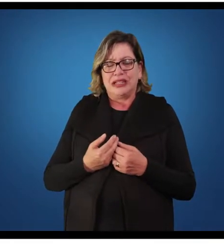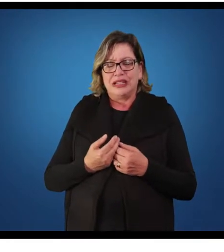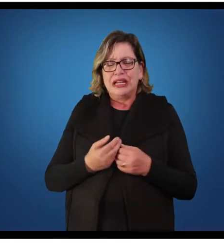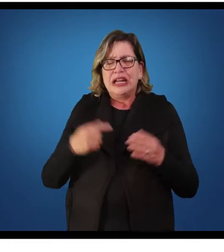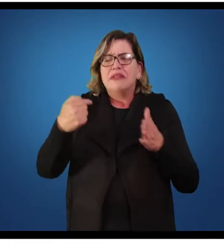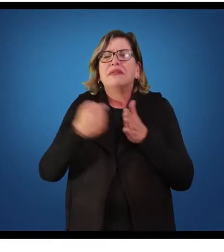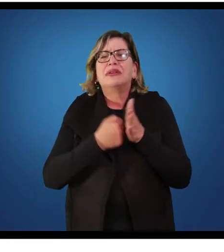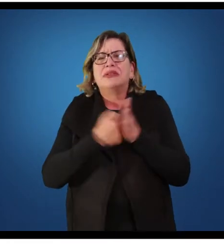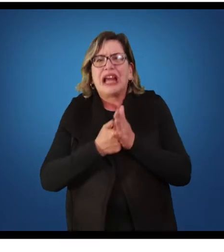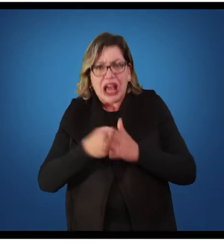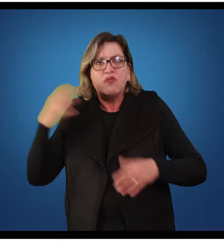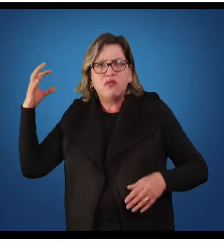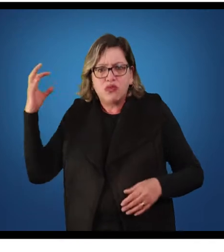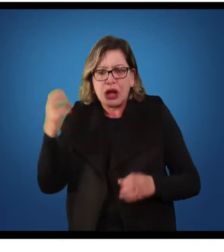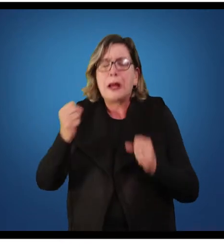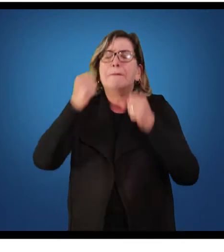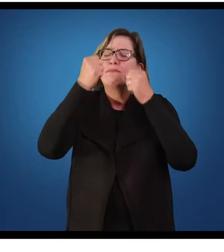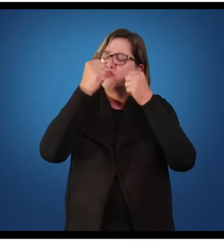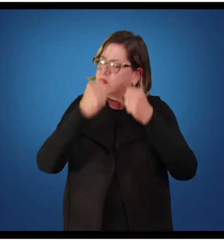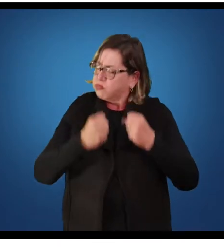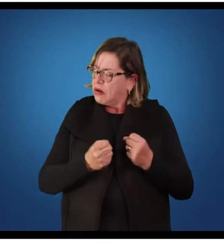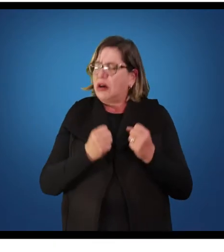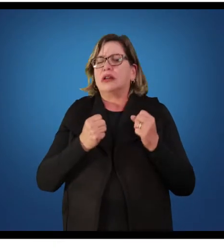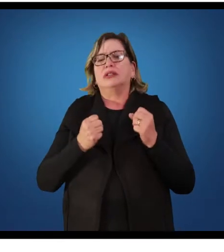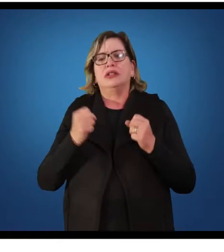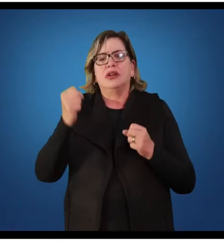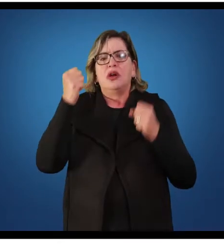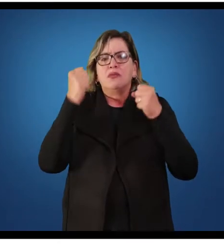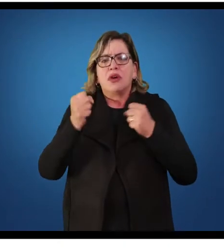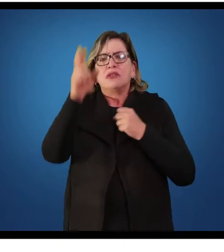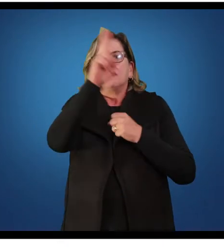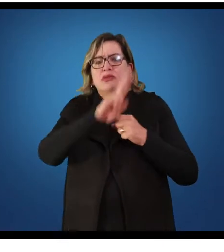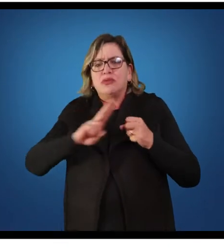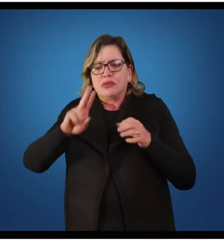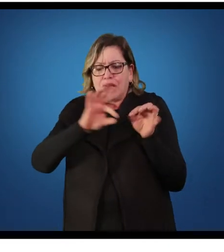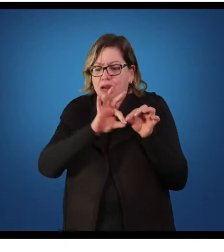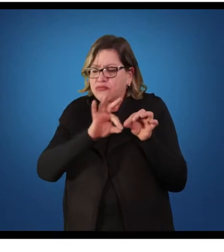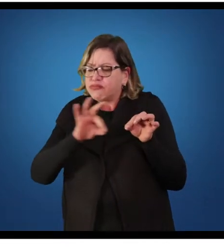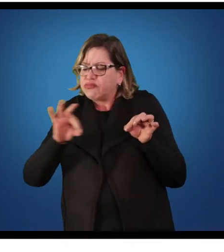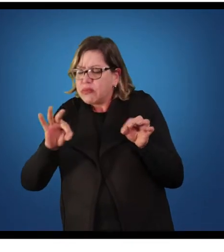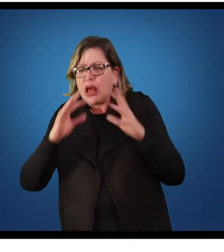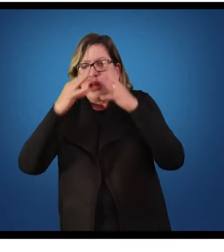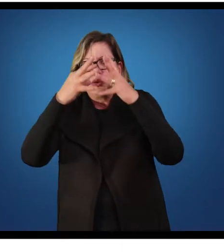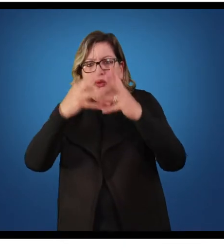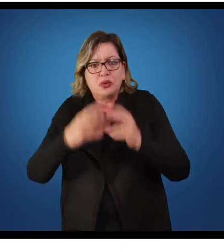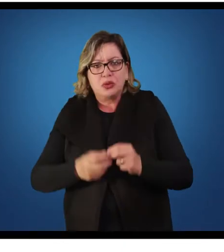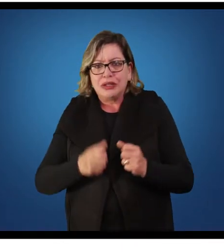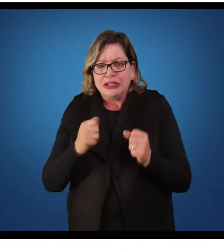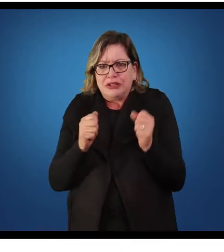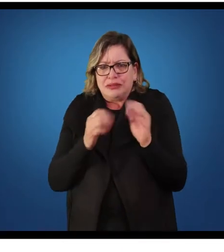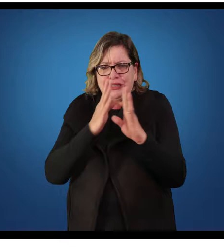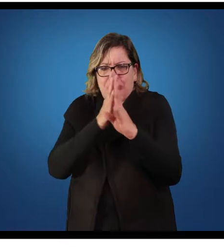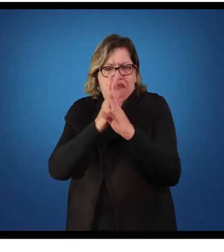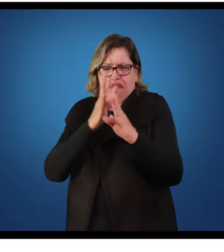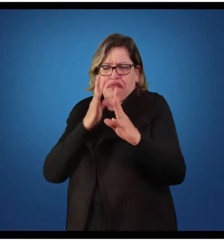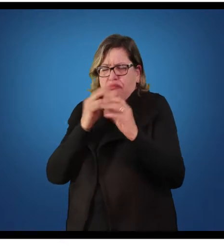Professor, arremesso? Pode arremessar, pode utilizar toda a extensão aqui. Não precisa ficar em